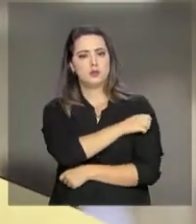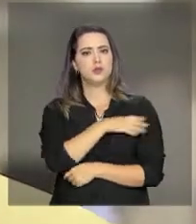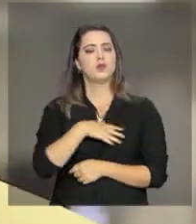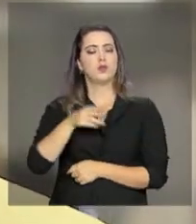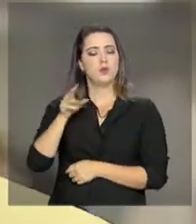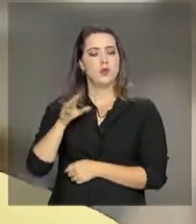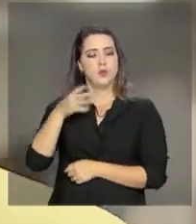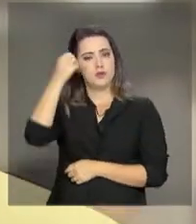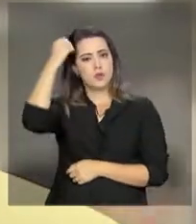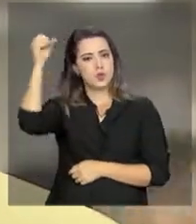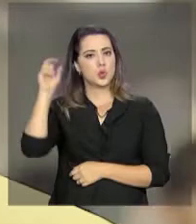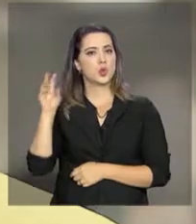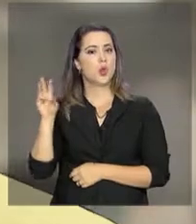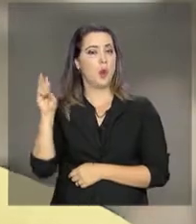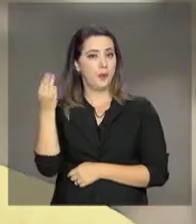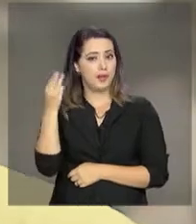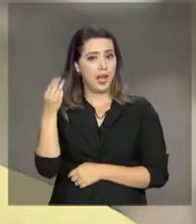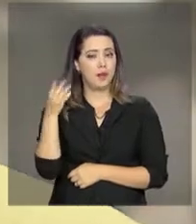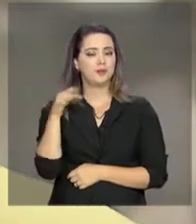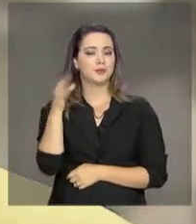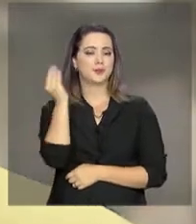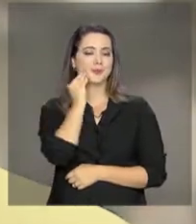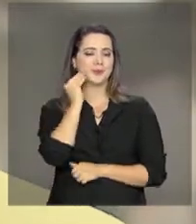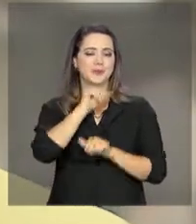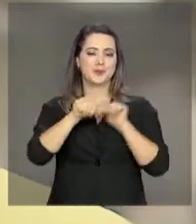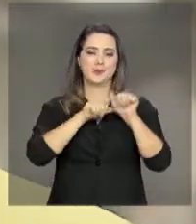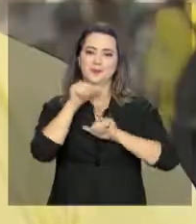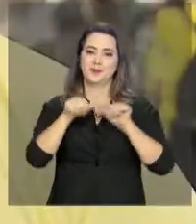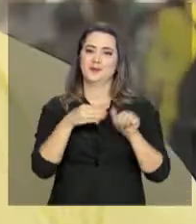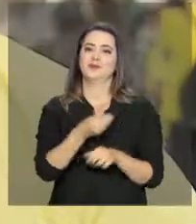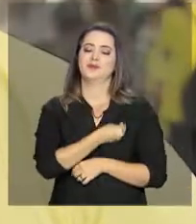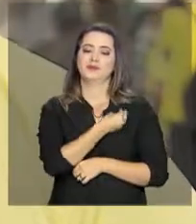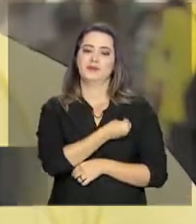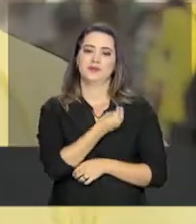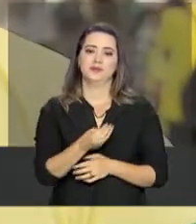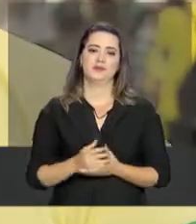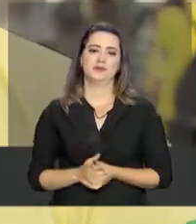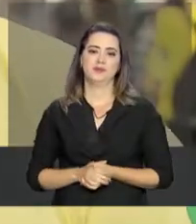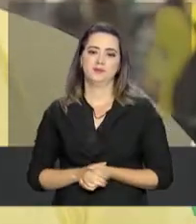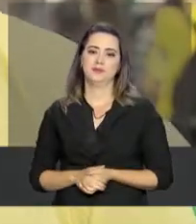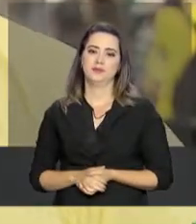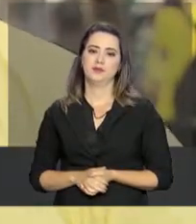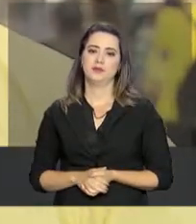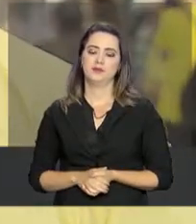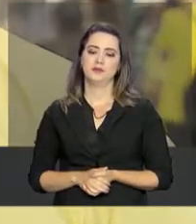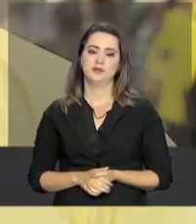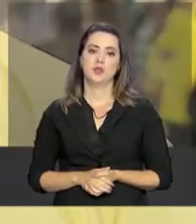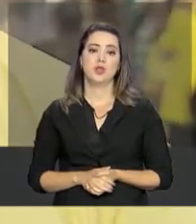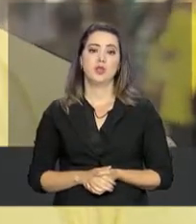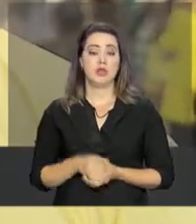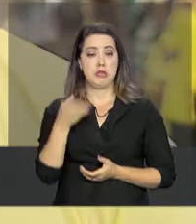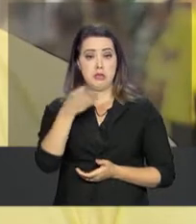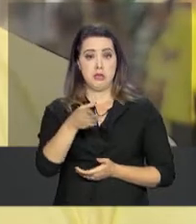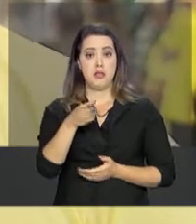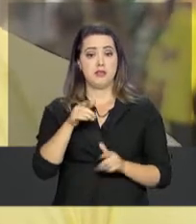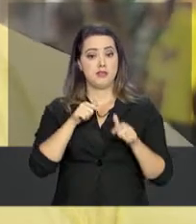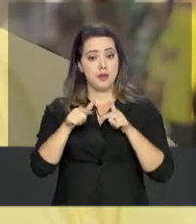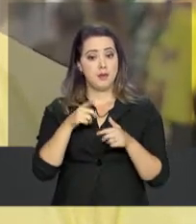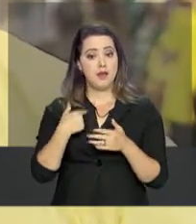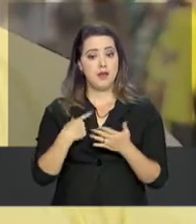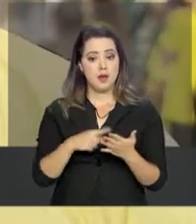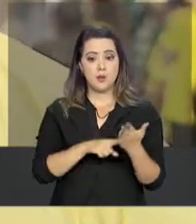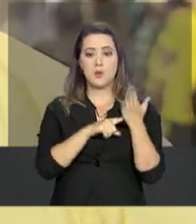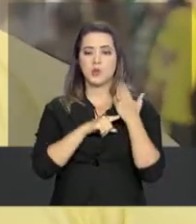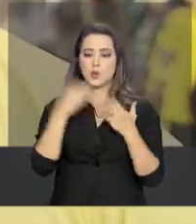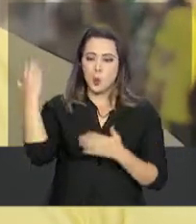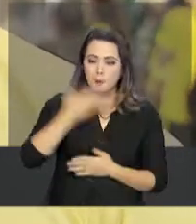Maranhão com o Rondon e a experiência mudou a sua vida. O projeto Rondon me provou e comprovou que vale muito